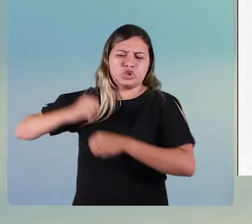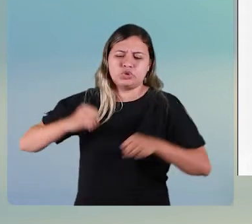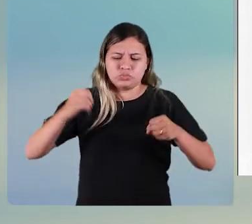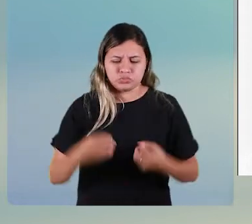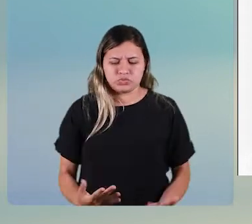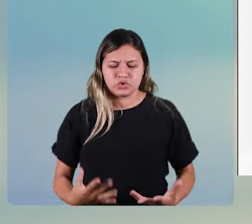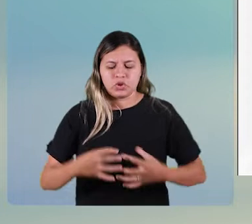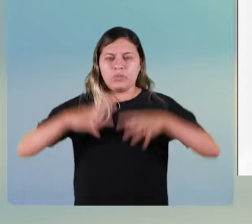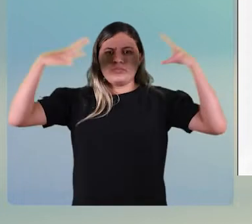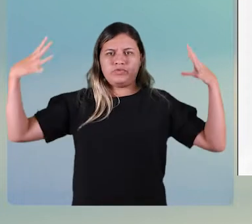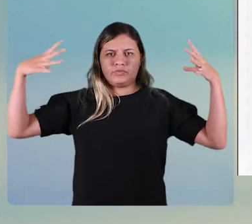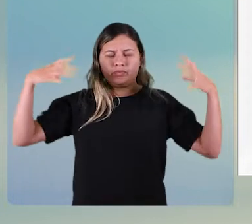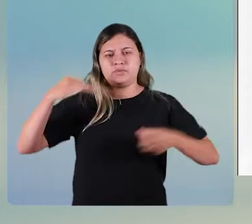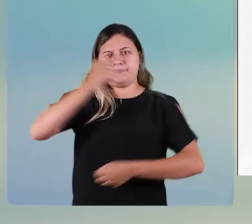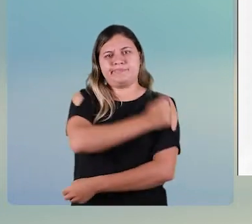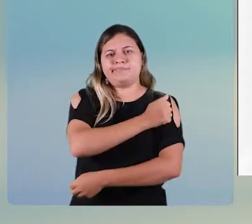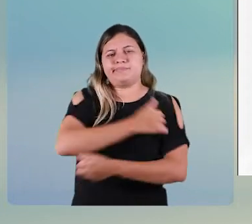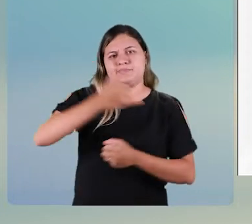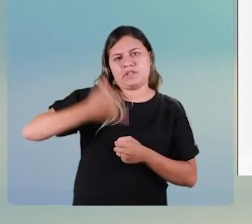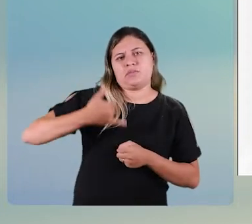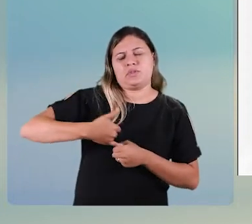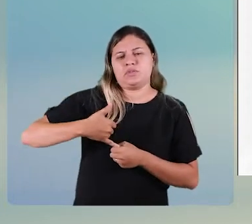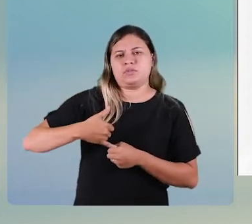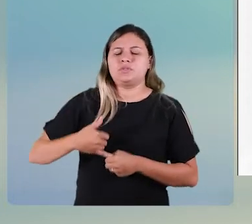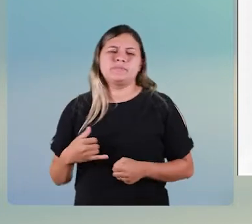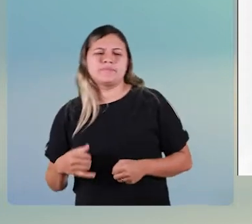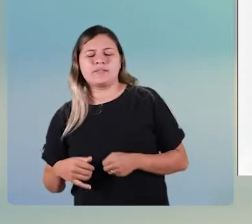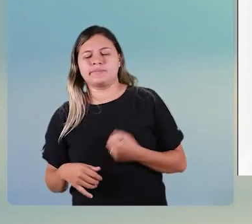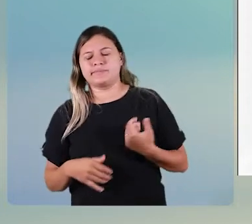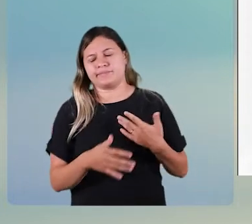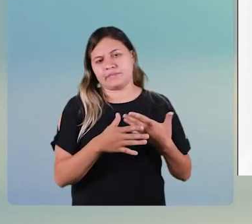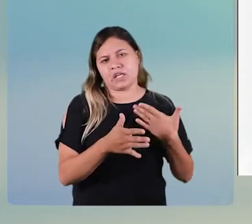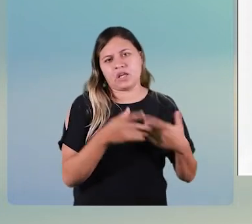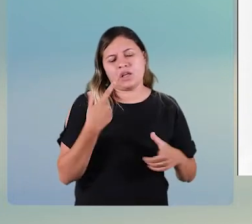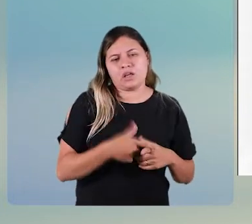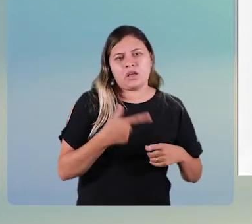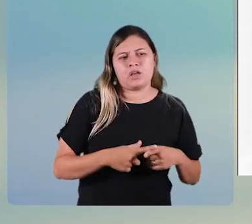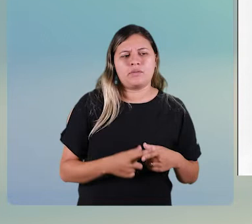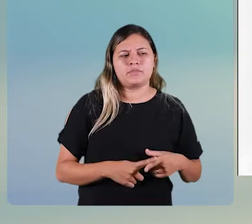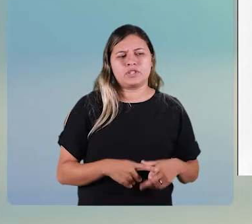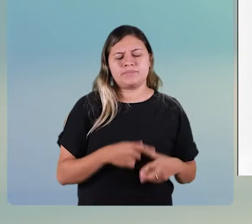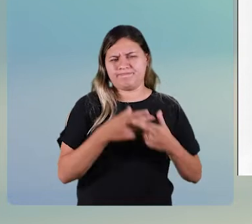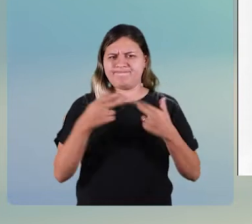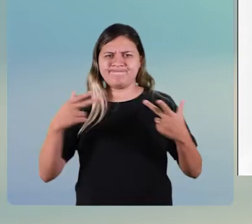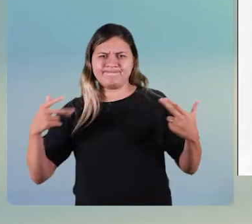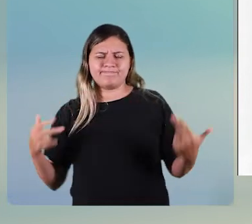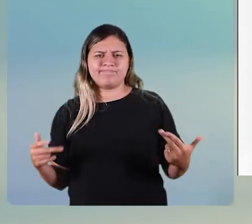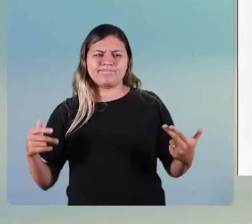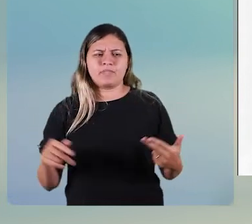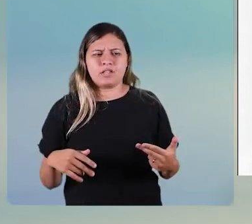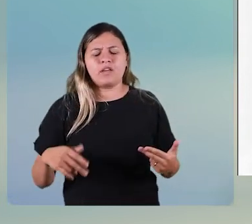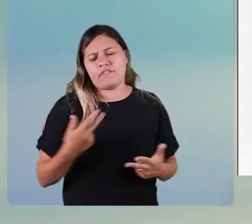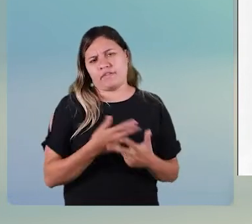biodiesel, justamente por causa das diversas alternativas, né? Em termos de